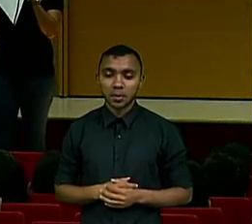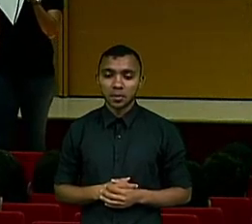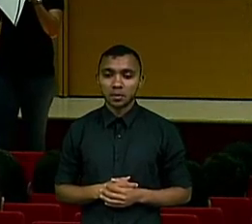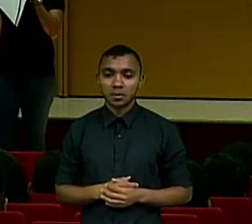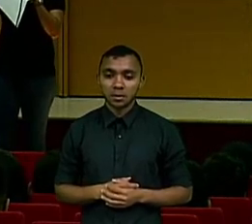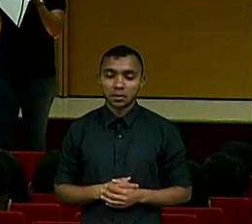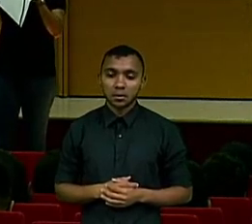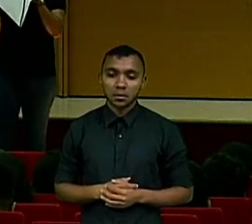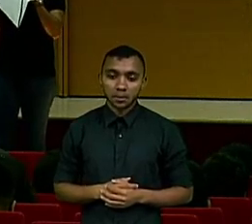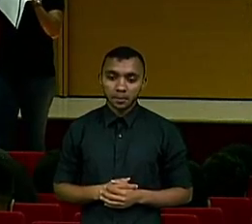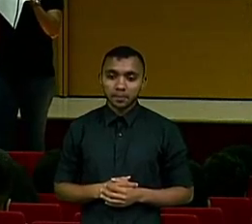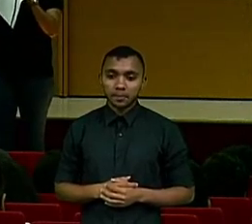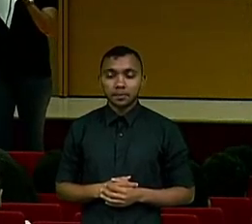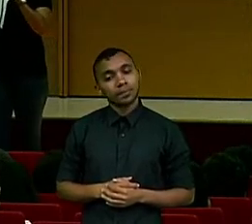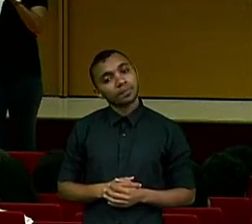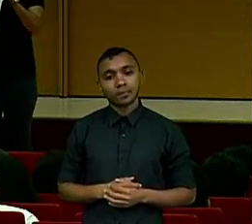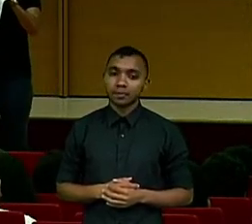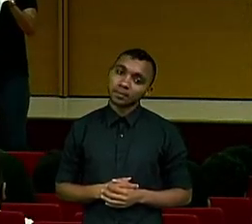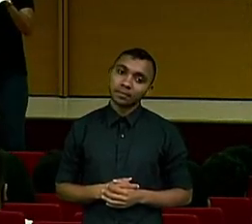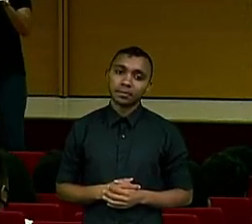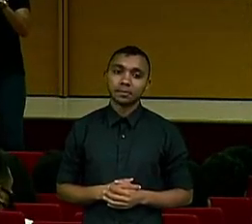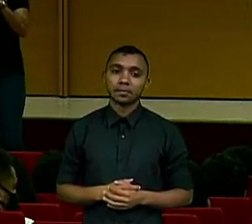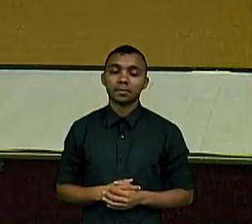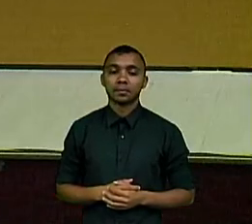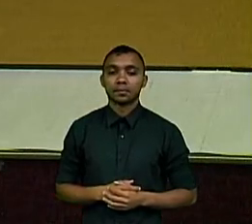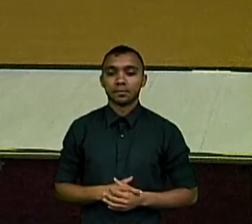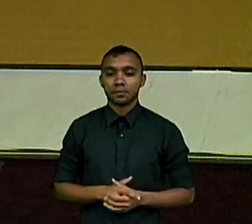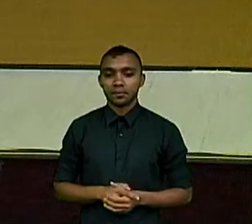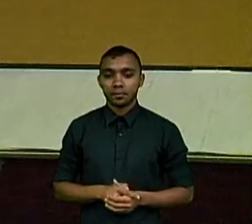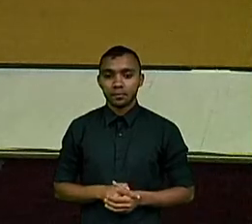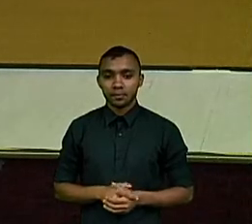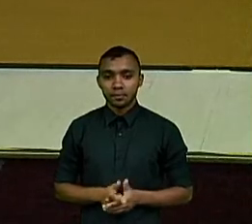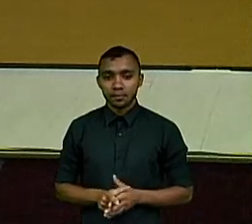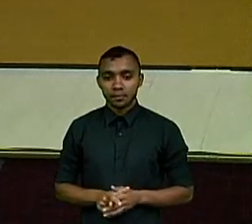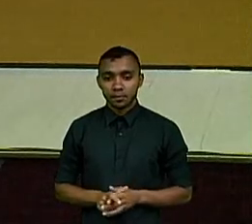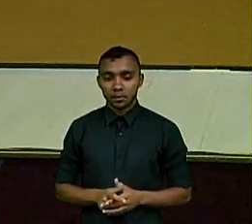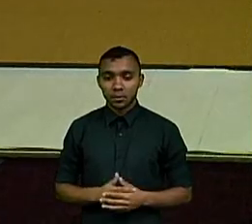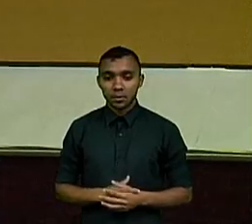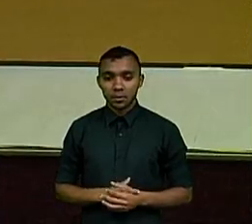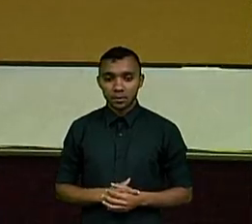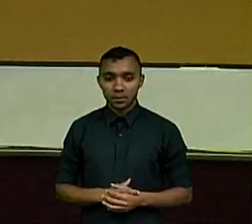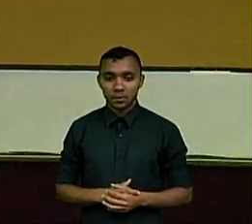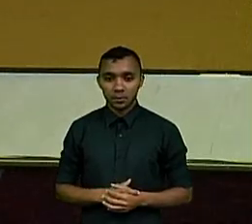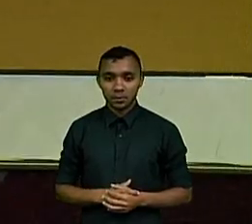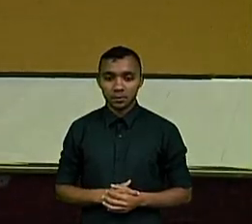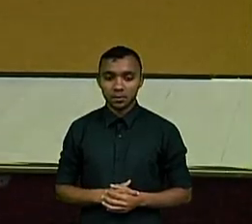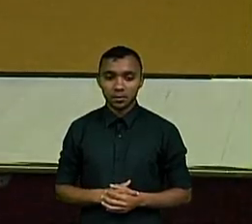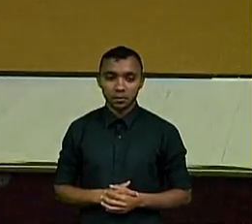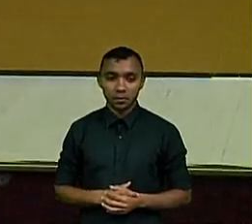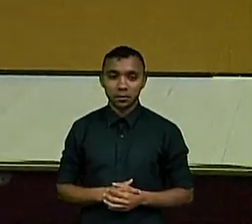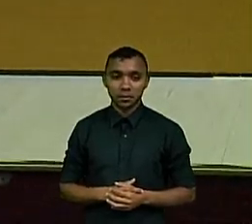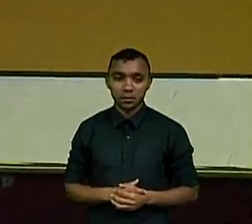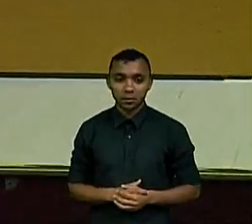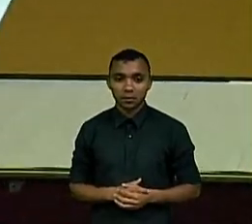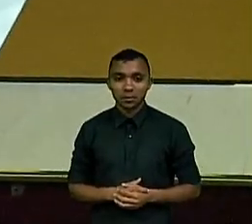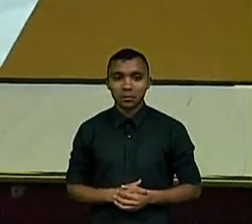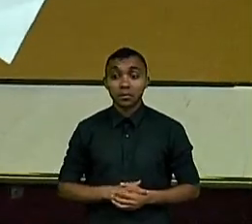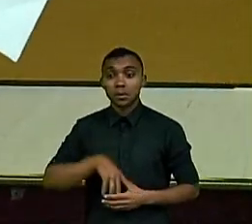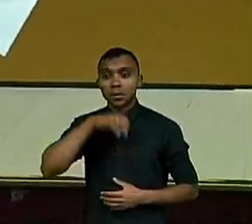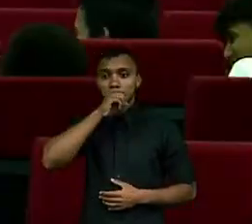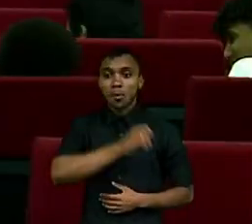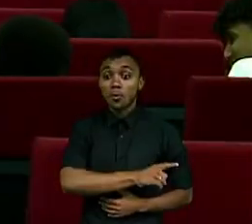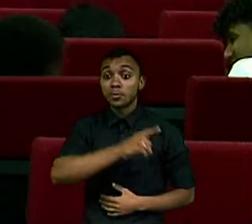aquele bom dia só de quem assim só quem vai passar tá quem não vai ficar quietinho Então vamos lá Bom dia